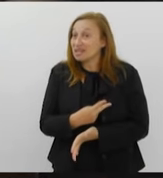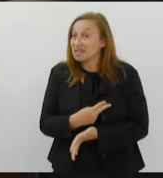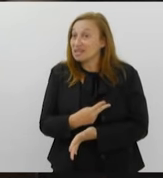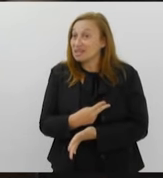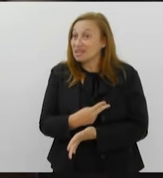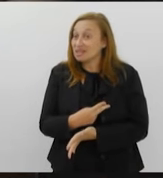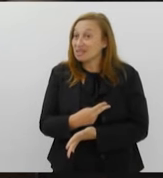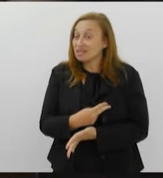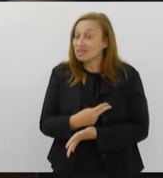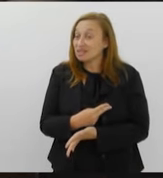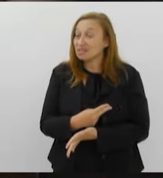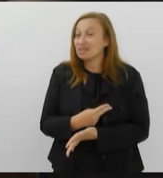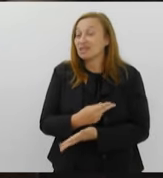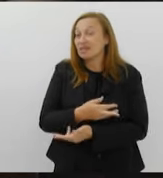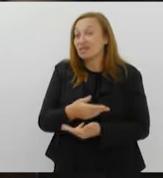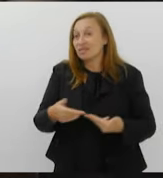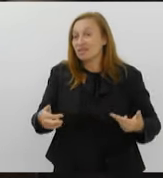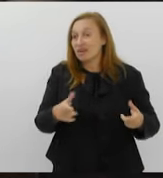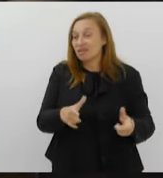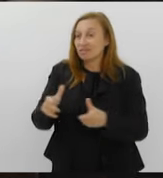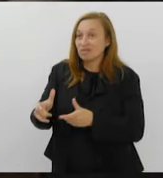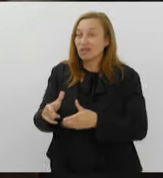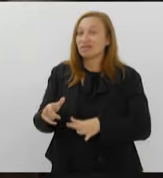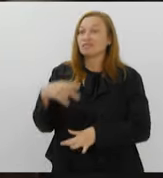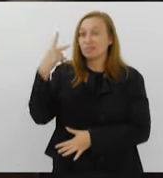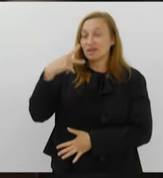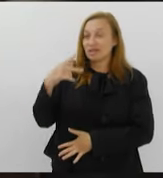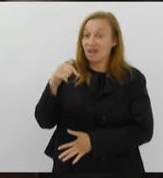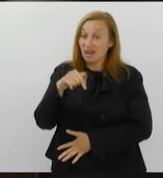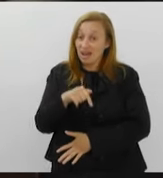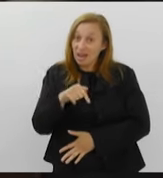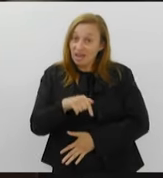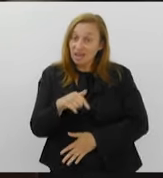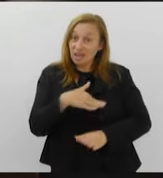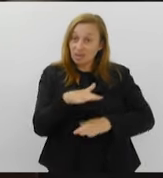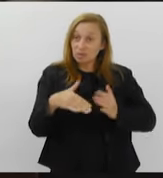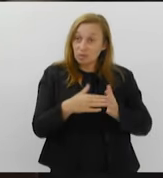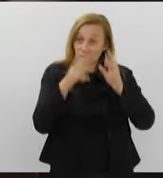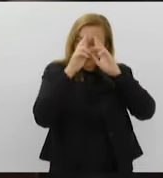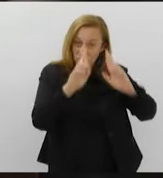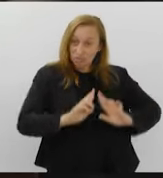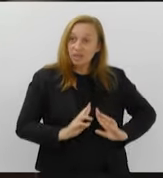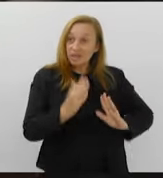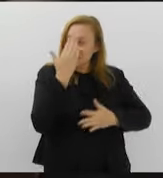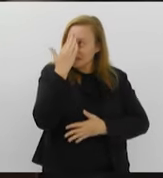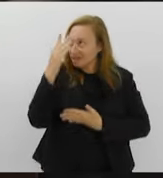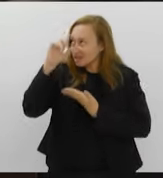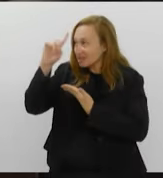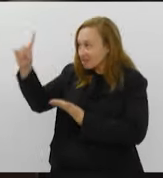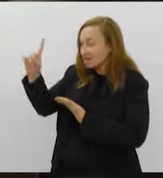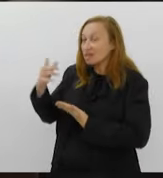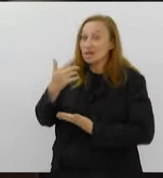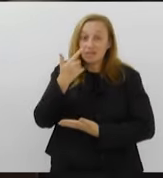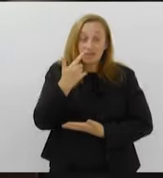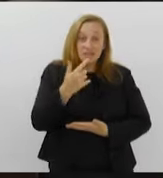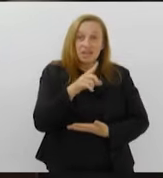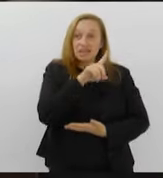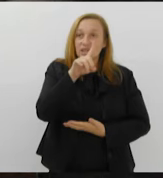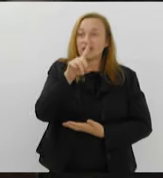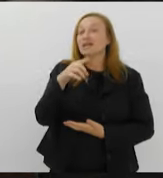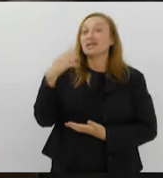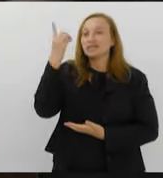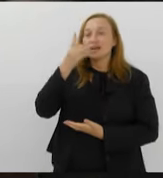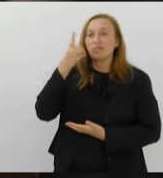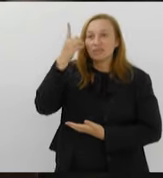nos parlamentos aqui, graças a Deus, os nossos pares nos respeitam, dado tá aí, as deputadas colocaram os